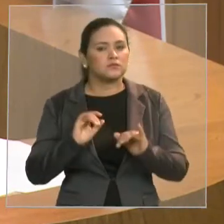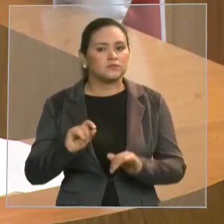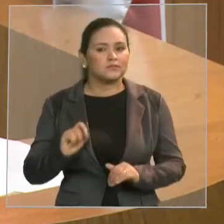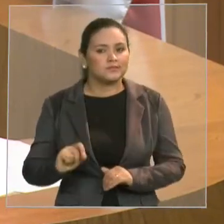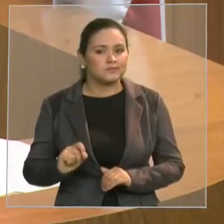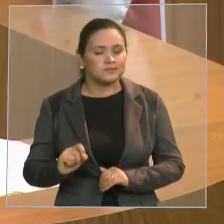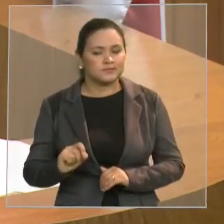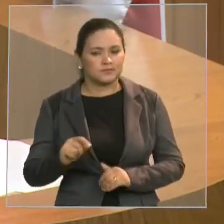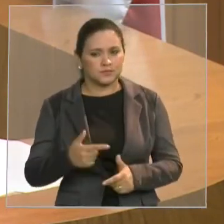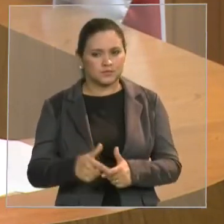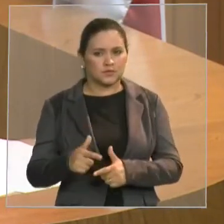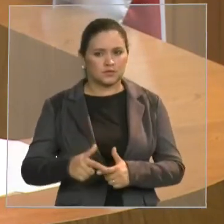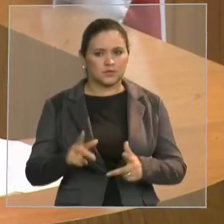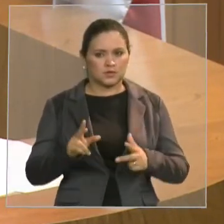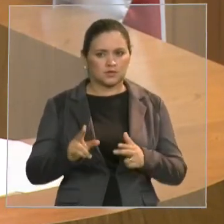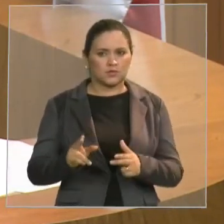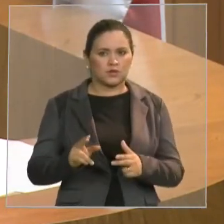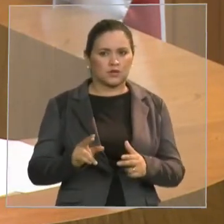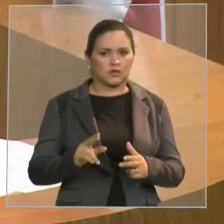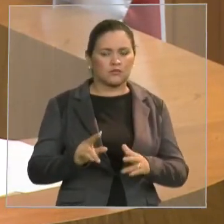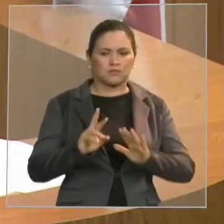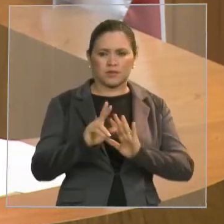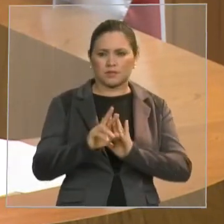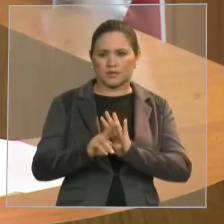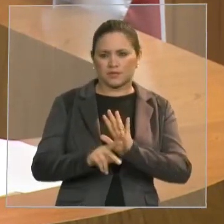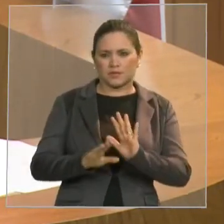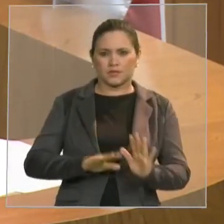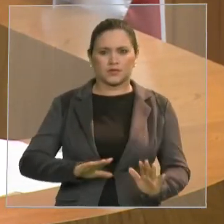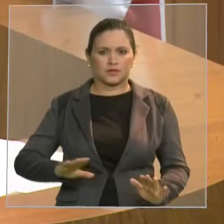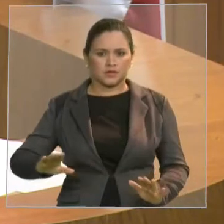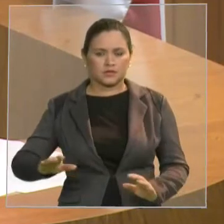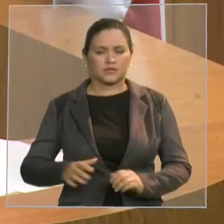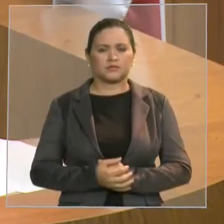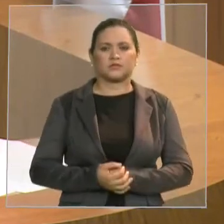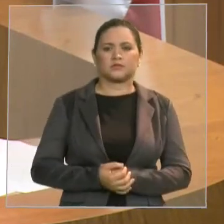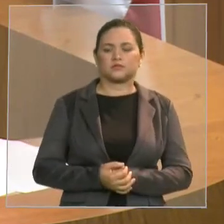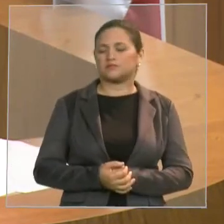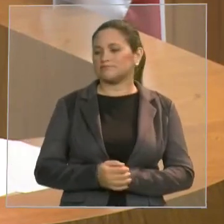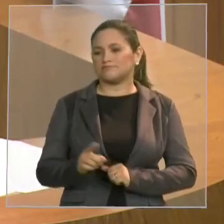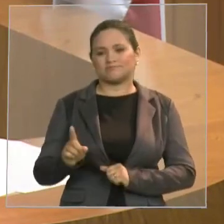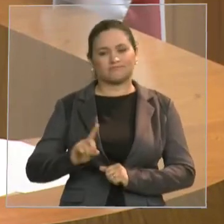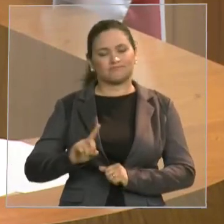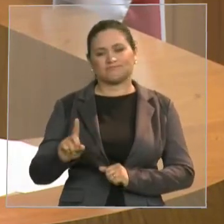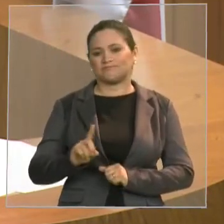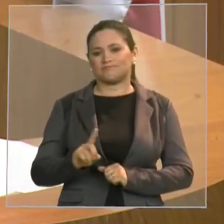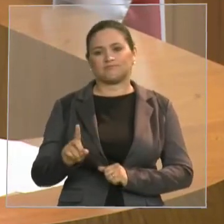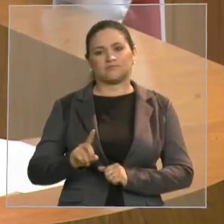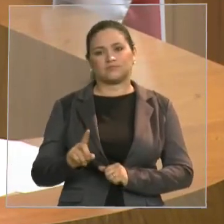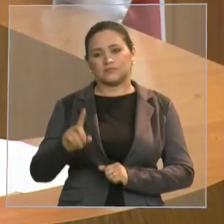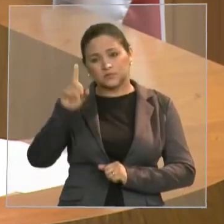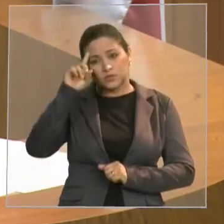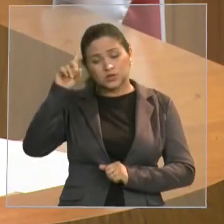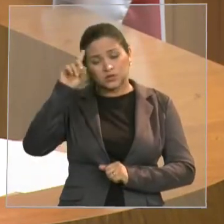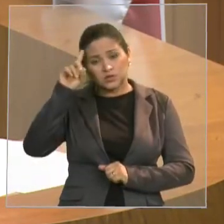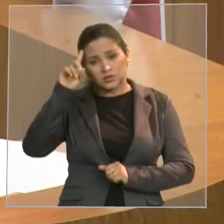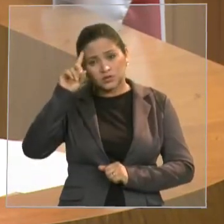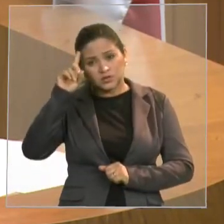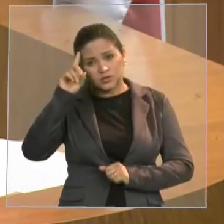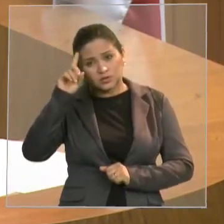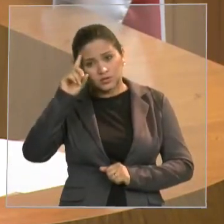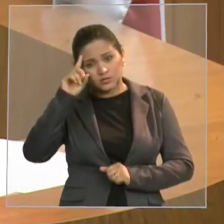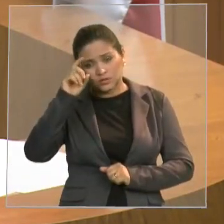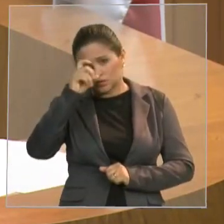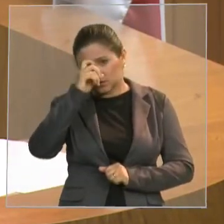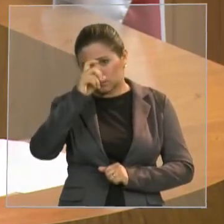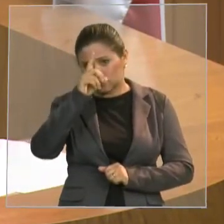de crianças. Não é, senhor. Senhores, todo dia o hospital faz o procedimento. Todo